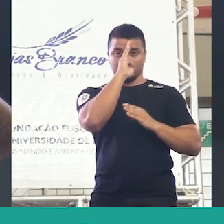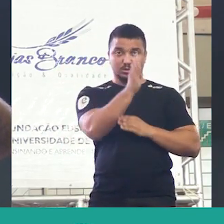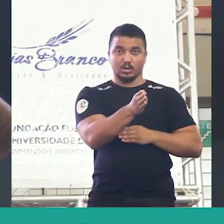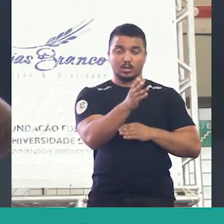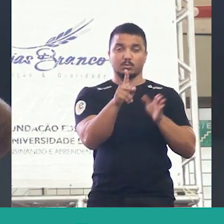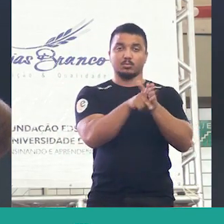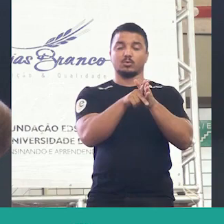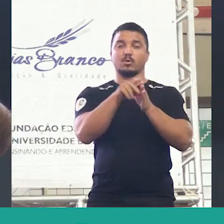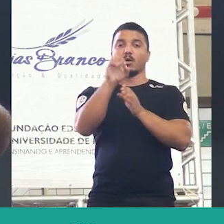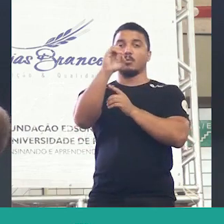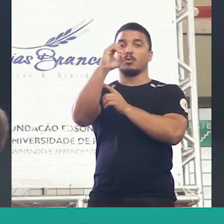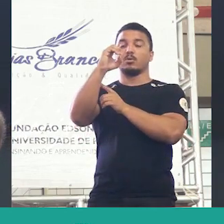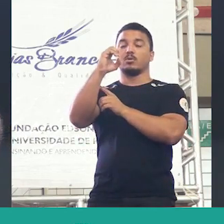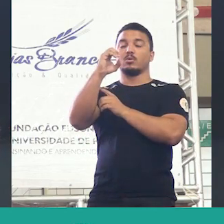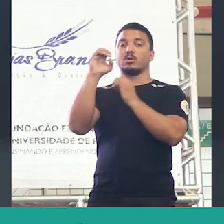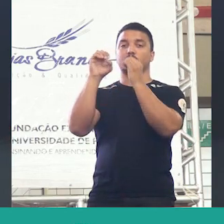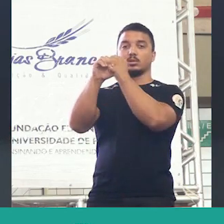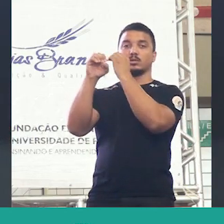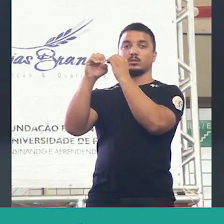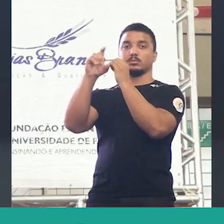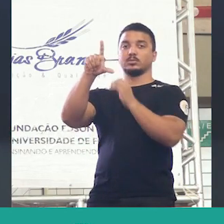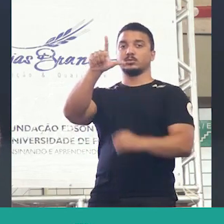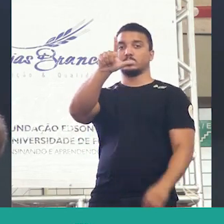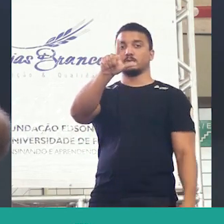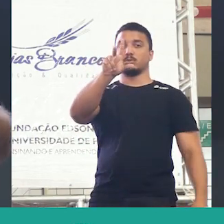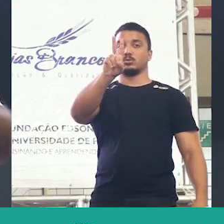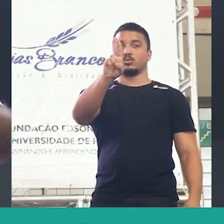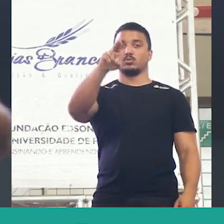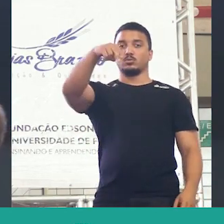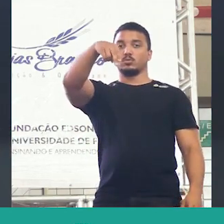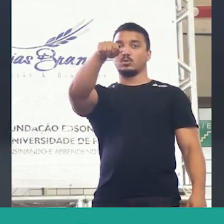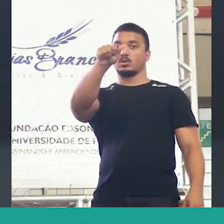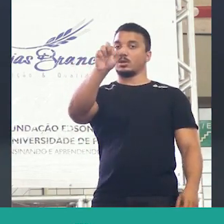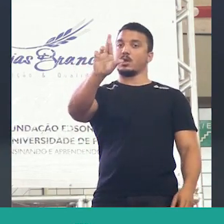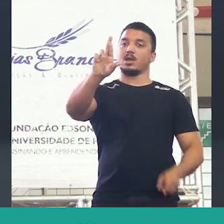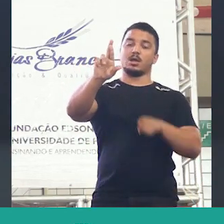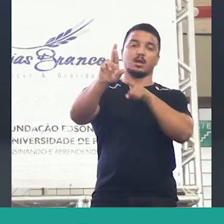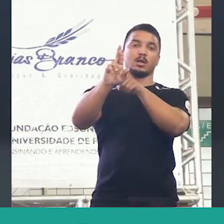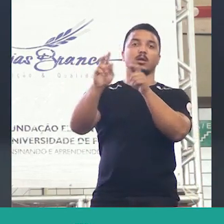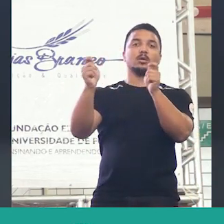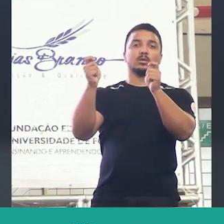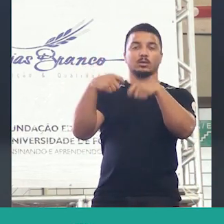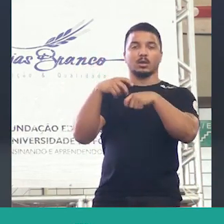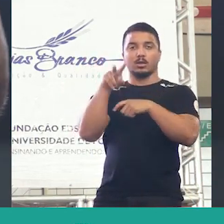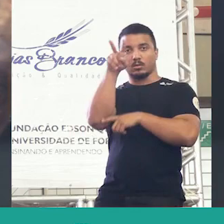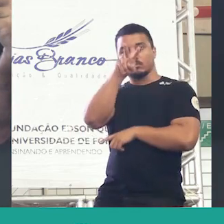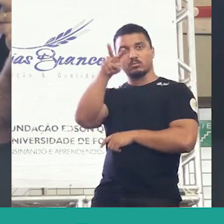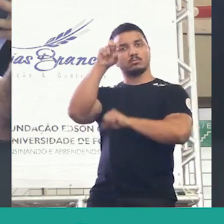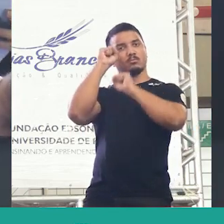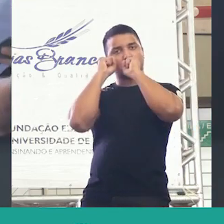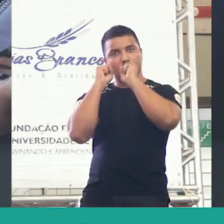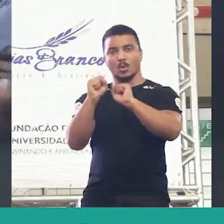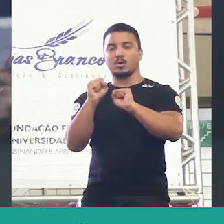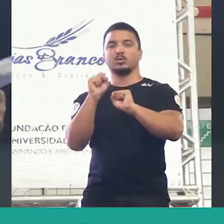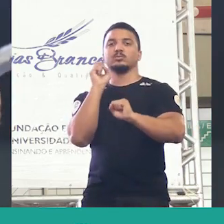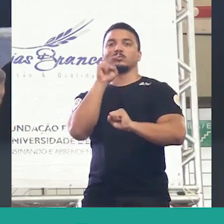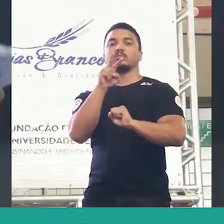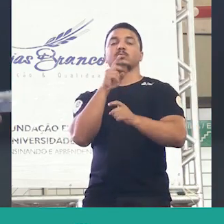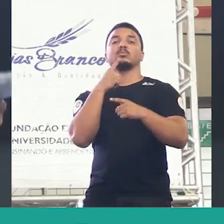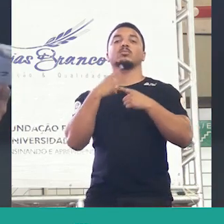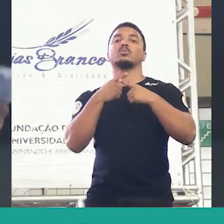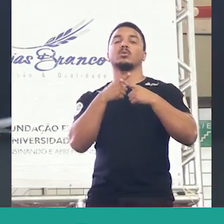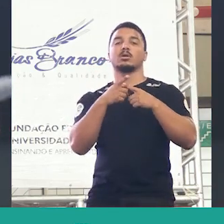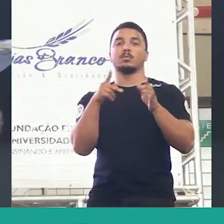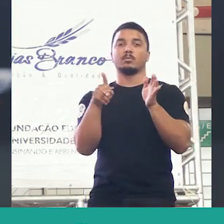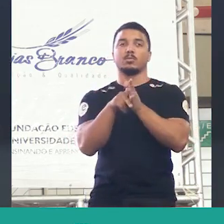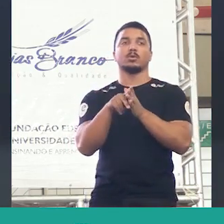eclipse lunar. Eclipse lunar você pode olhar direto. Porque o